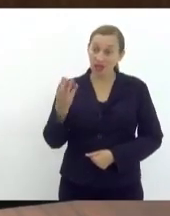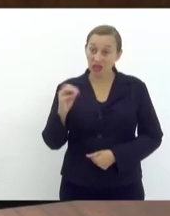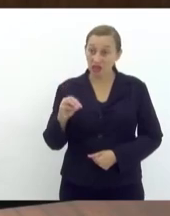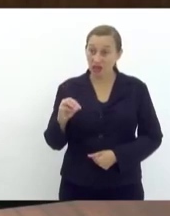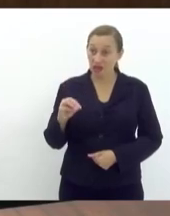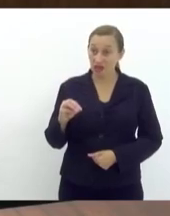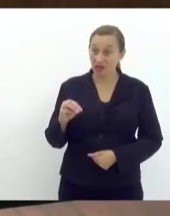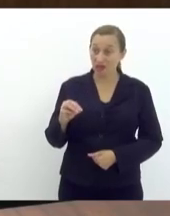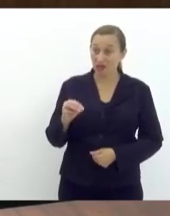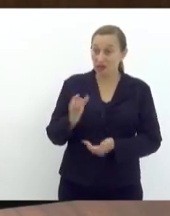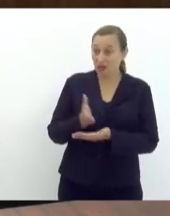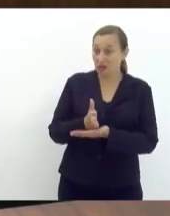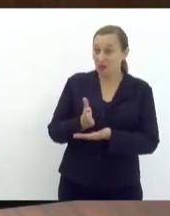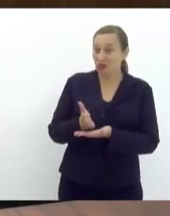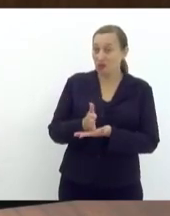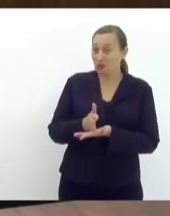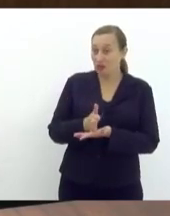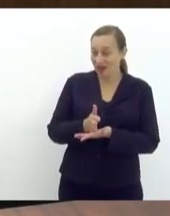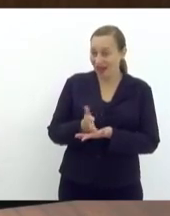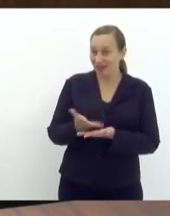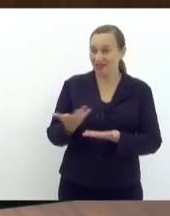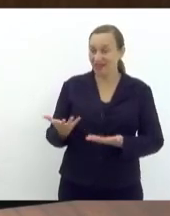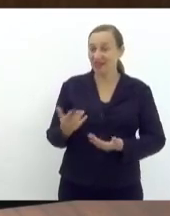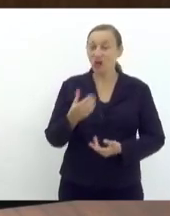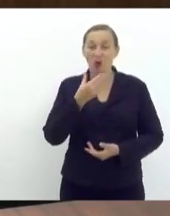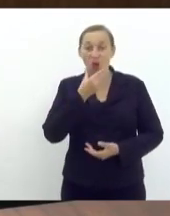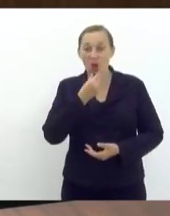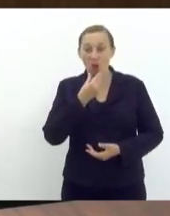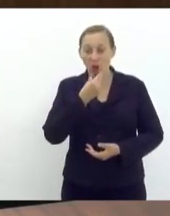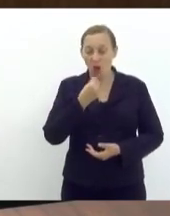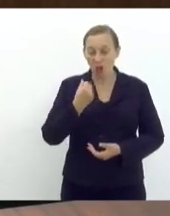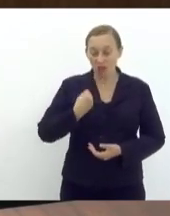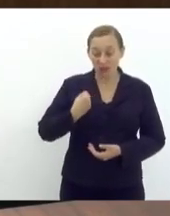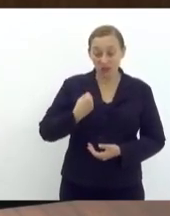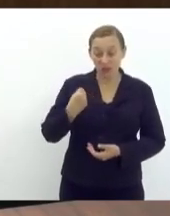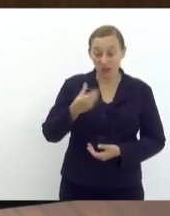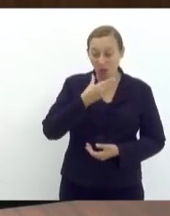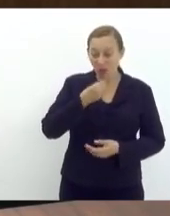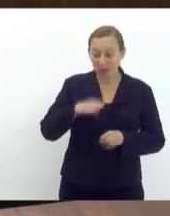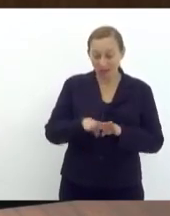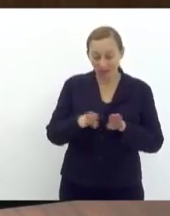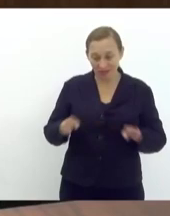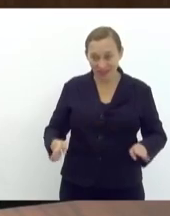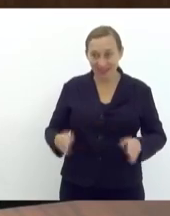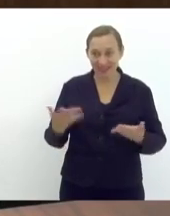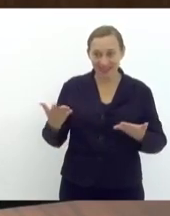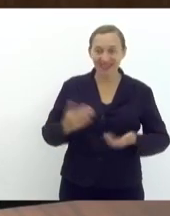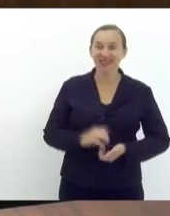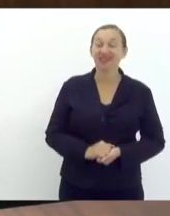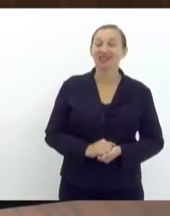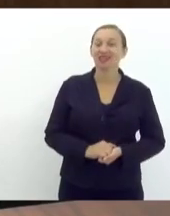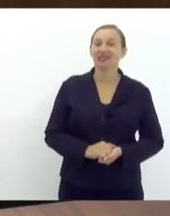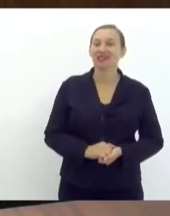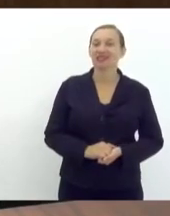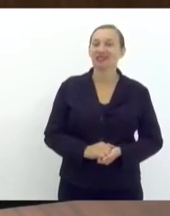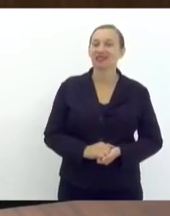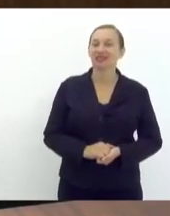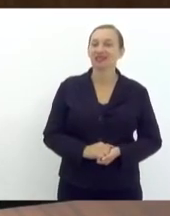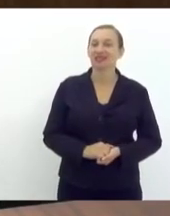ocupando a cota a cota masculina aí na mesa tá na cota é isso